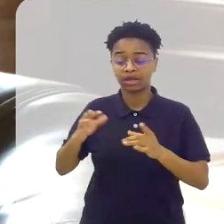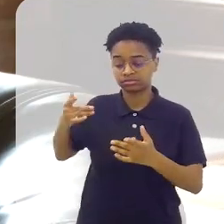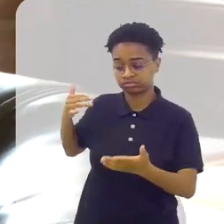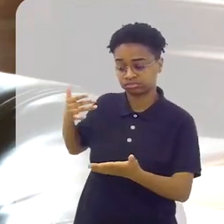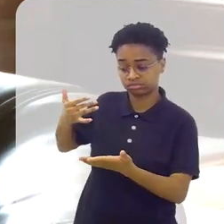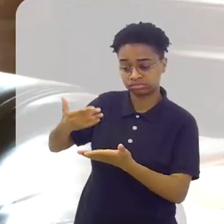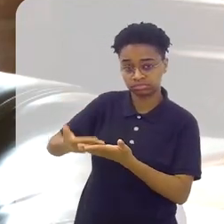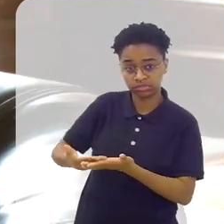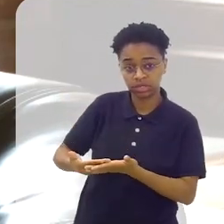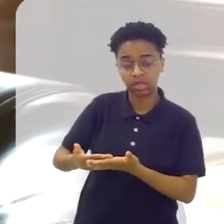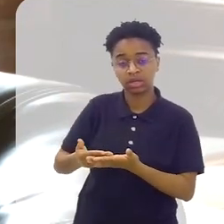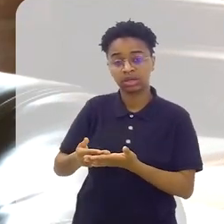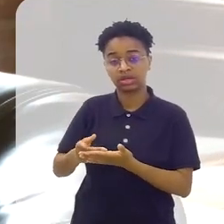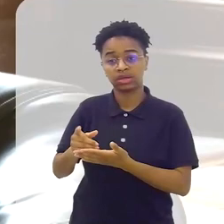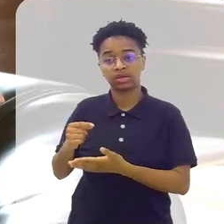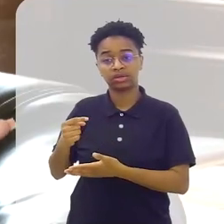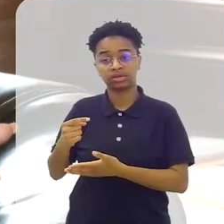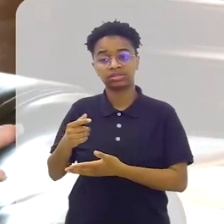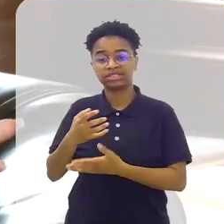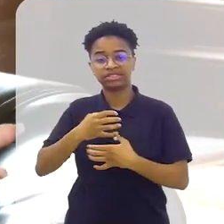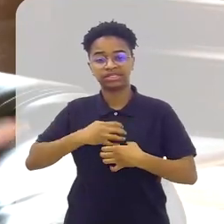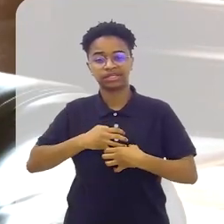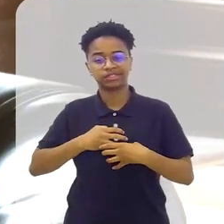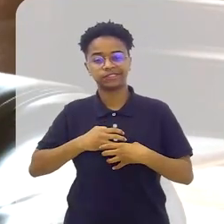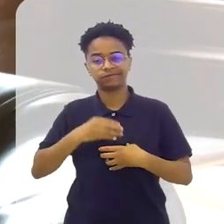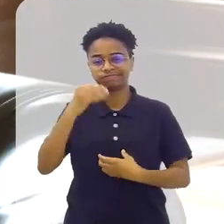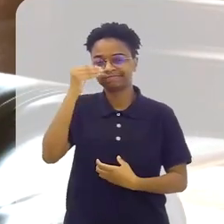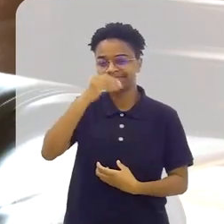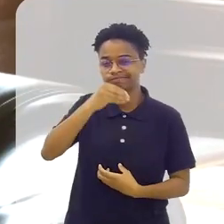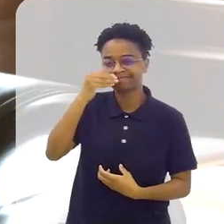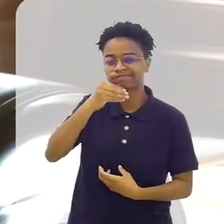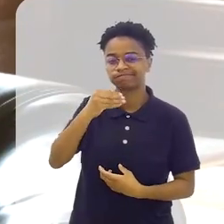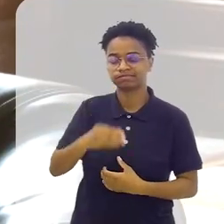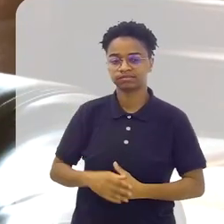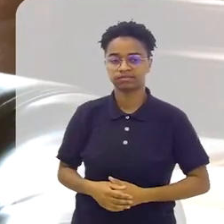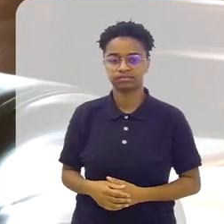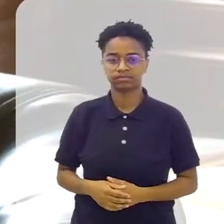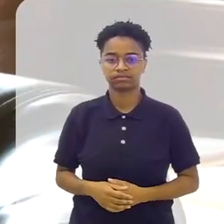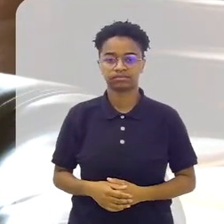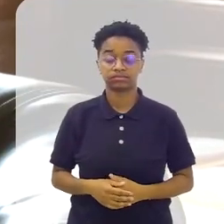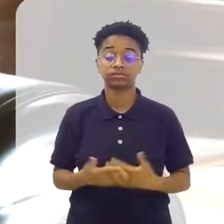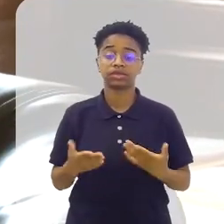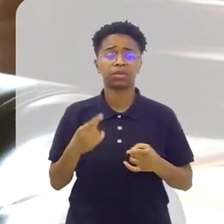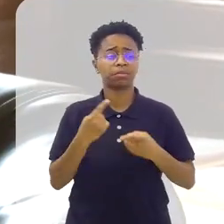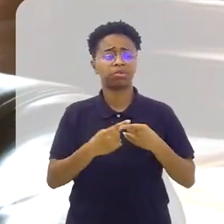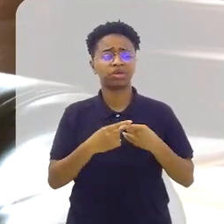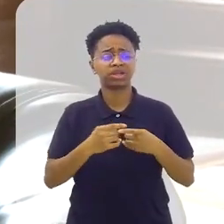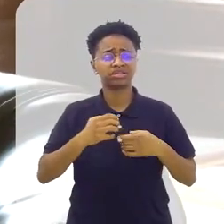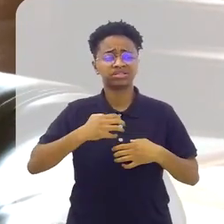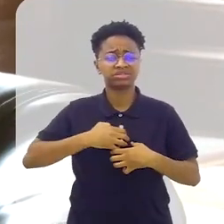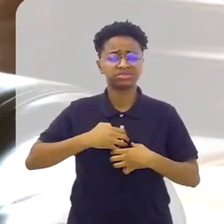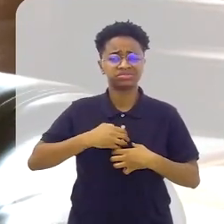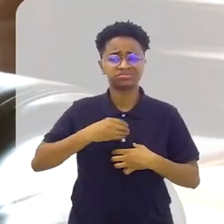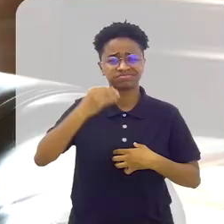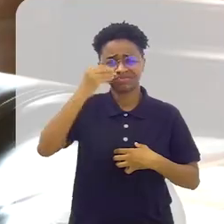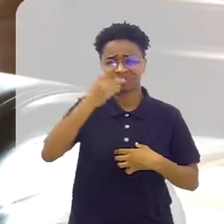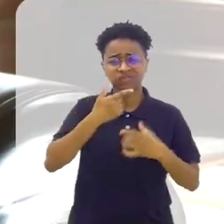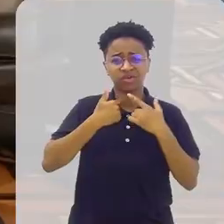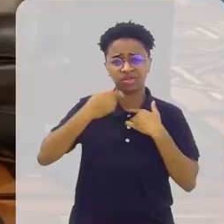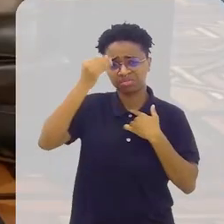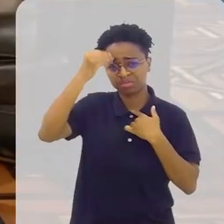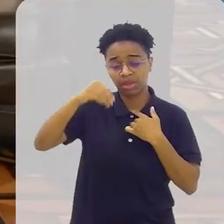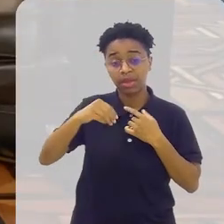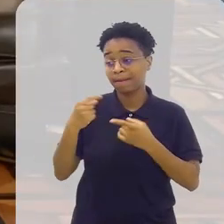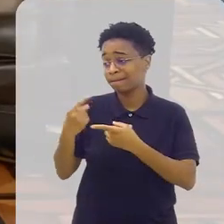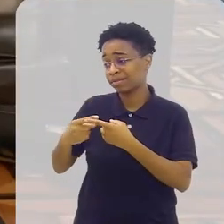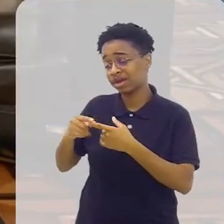mas ao longo da caminhada você bater aquele e desânimo sim o que te levou a esse certo